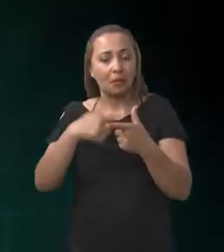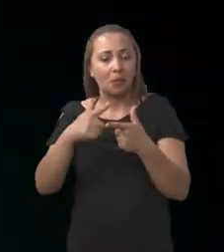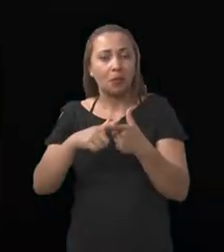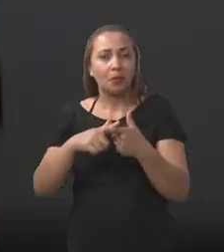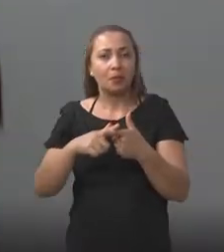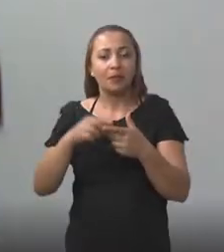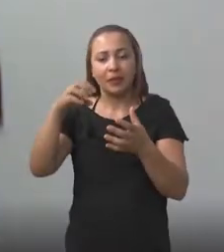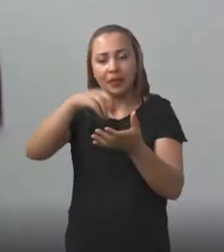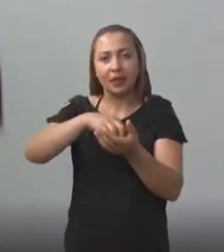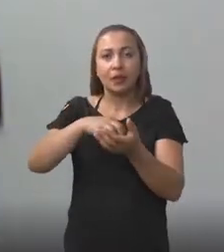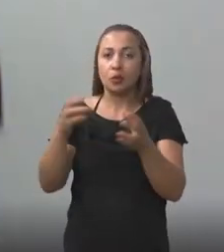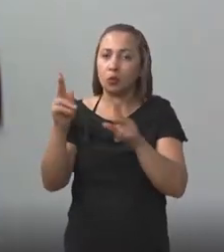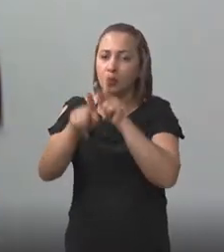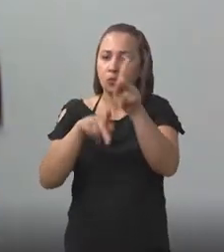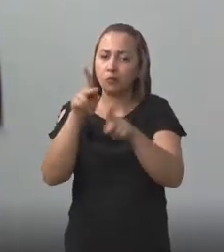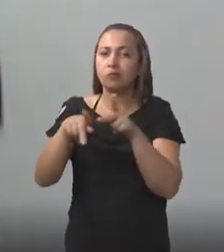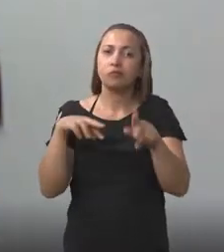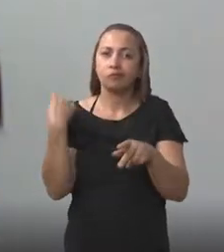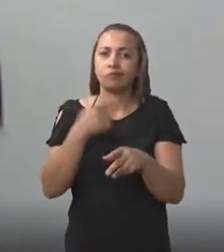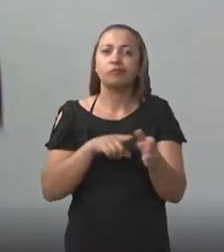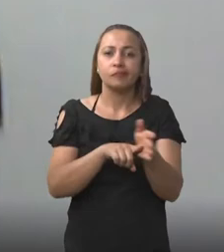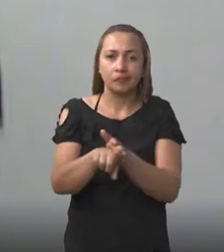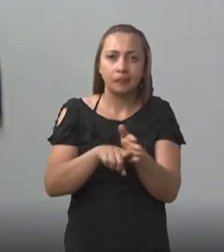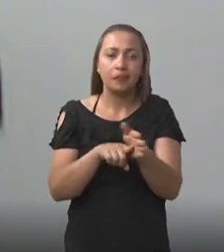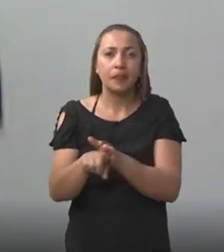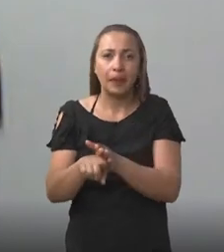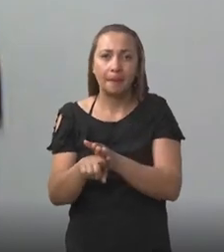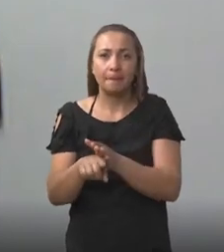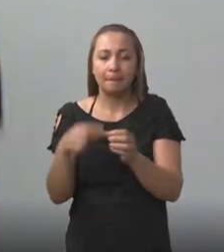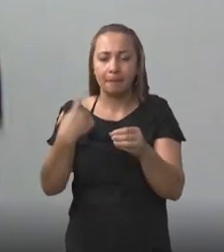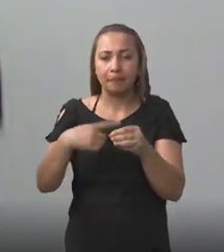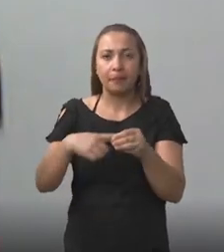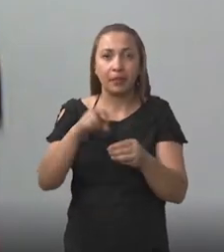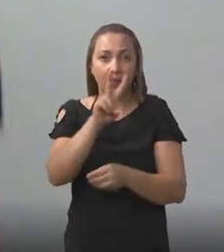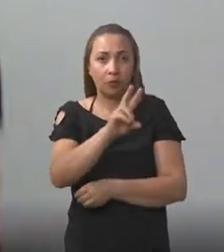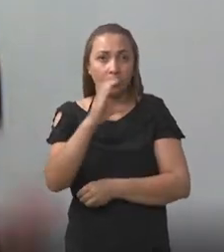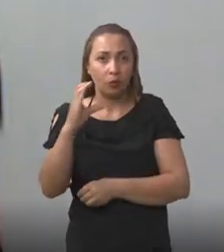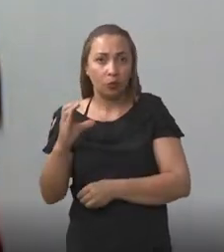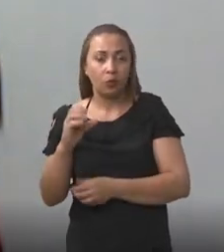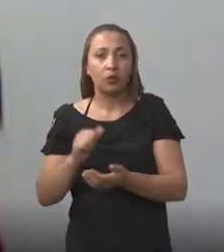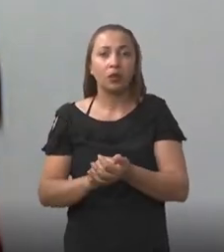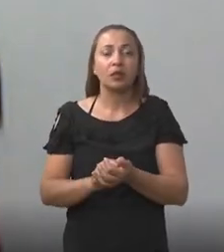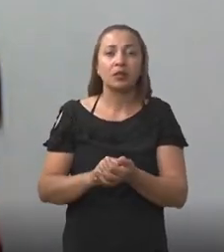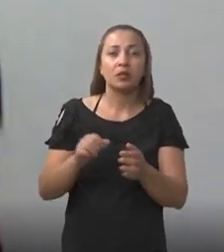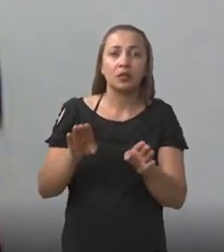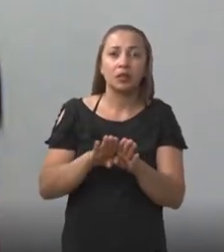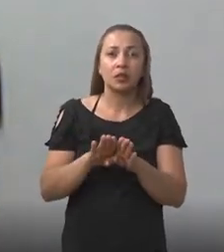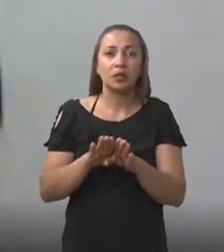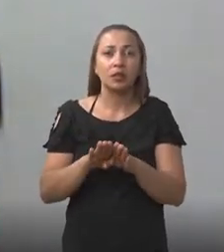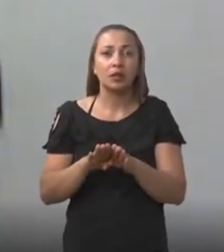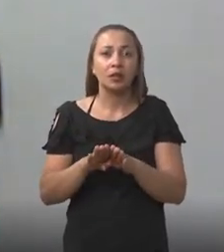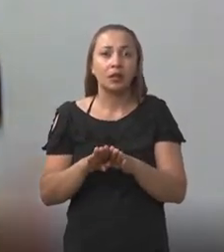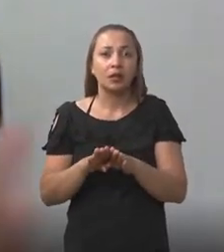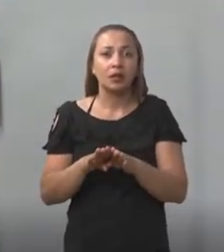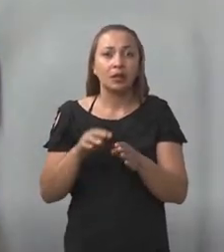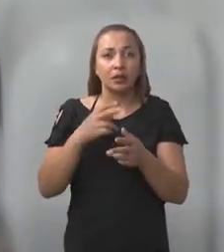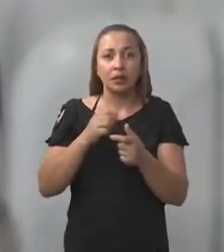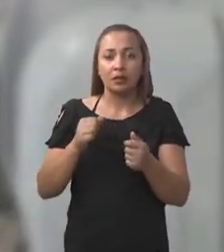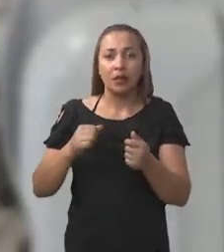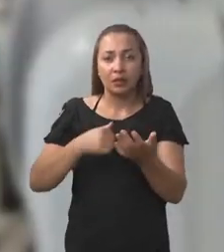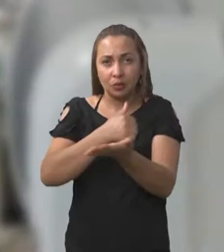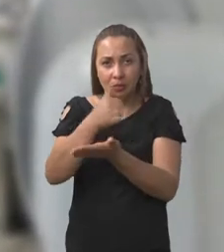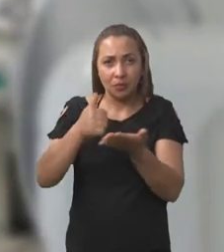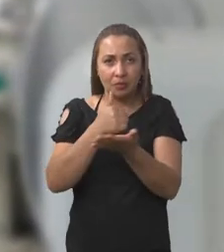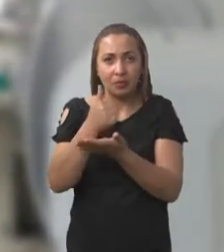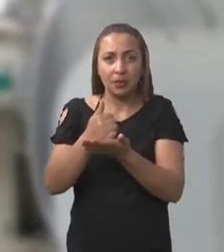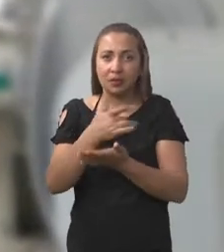comuns. Dentro dessa população, né, que a gente investigou na cidade de Vitória da Conquista, dentro das